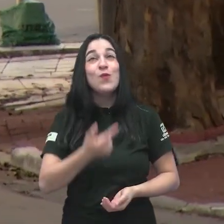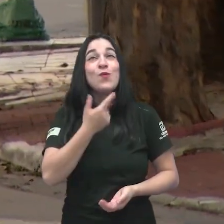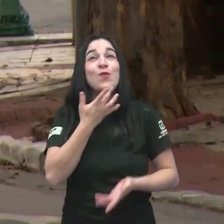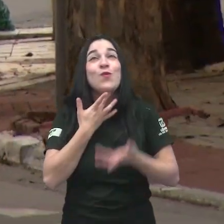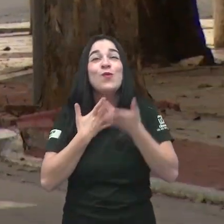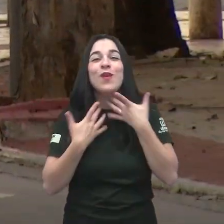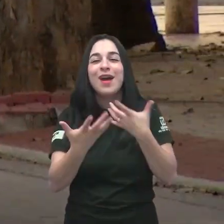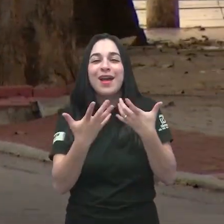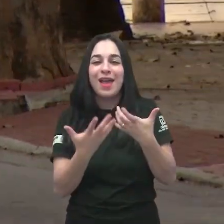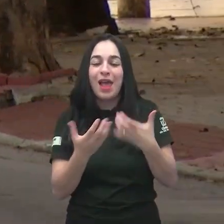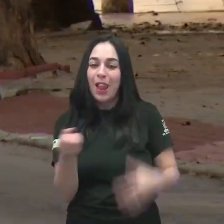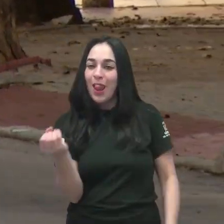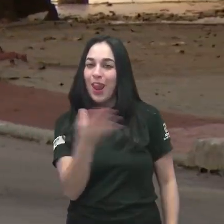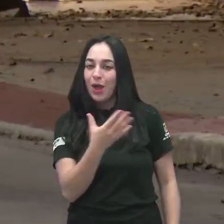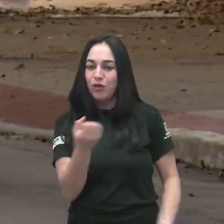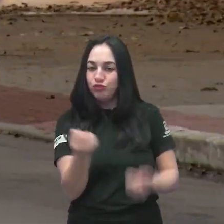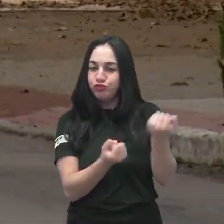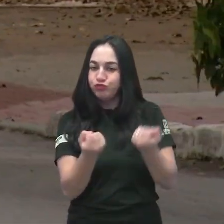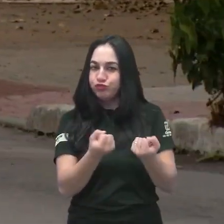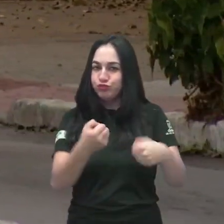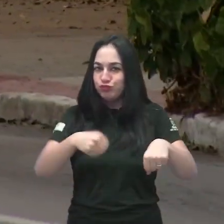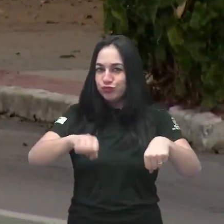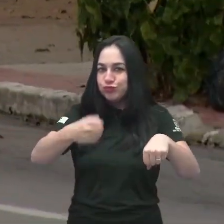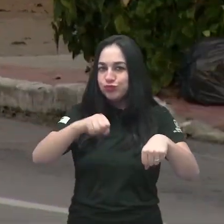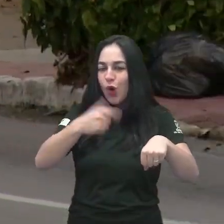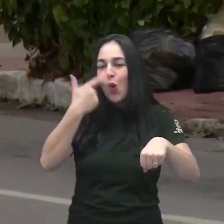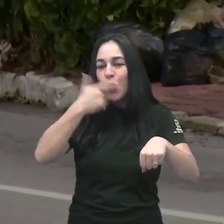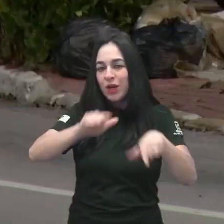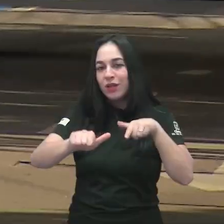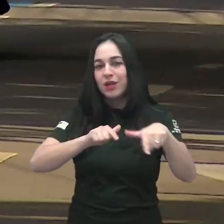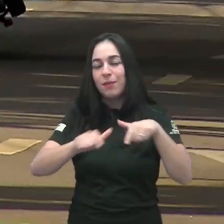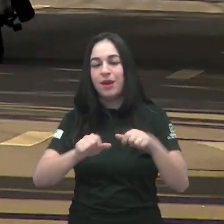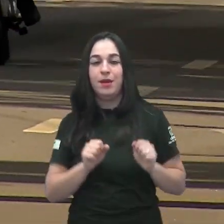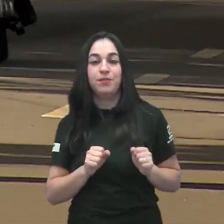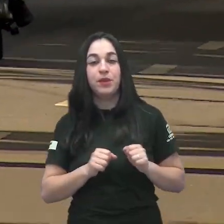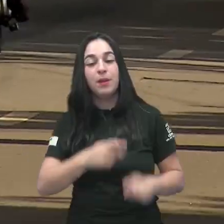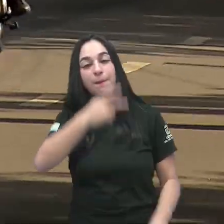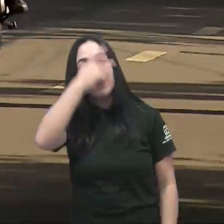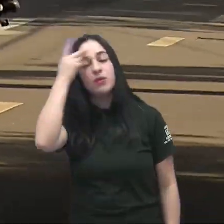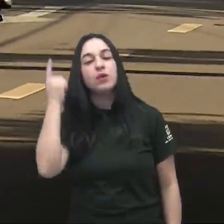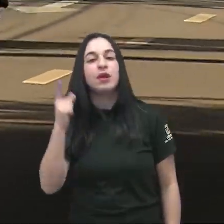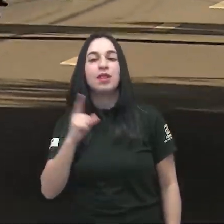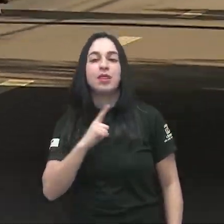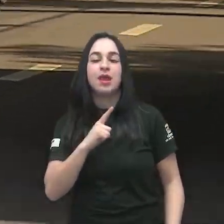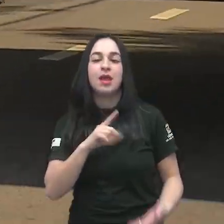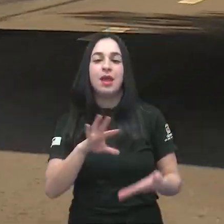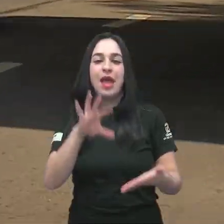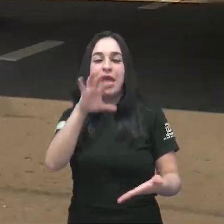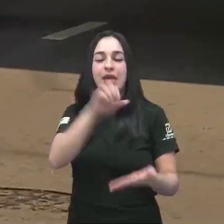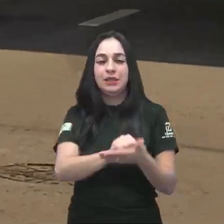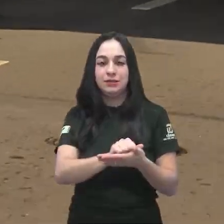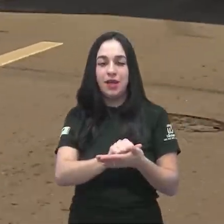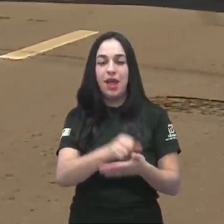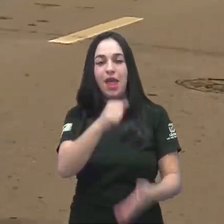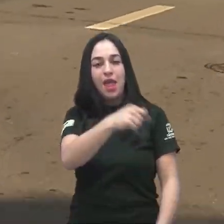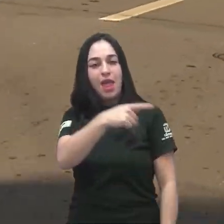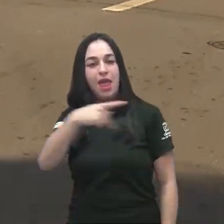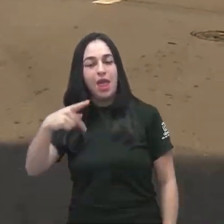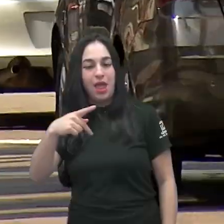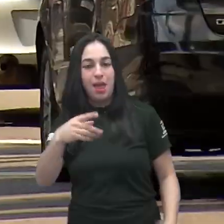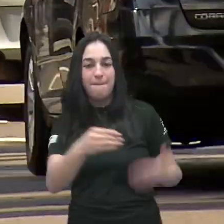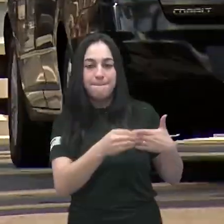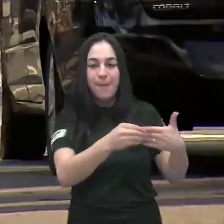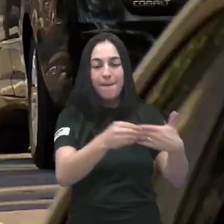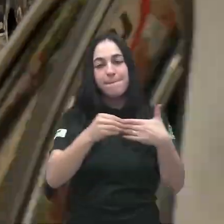novo veículo para trabalhar agora está mais acessível. Quem atua registrado em plataformas de entrega ou